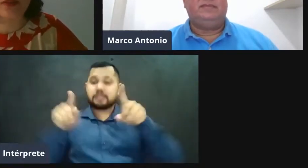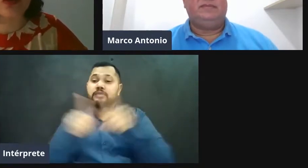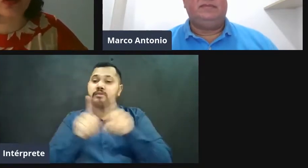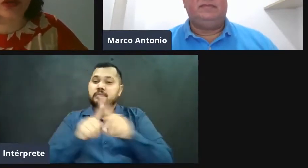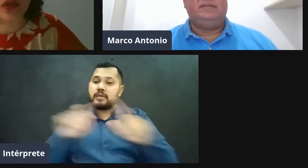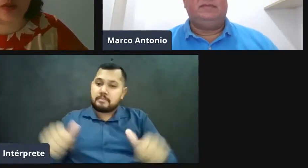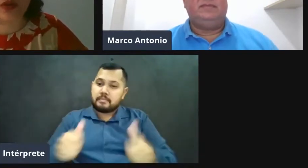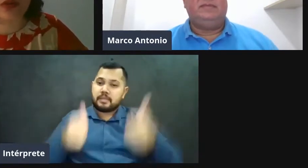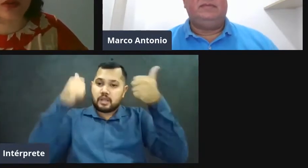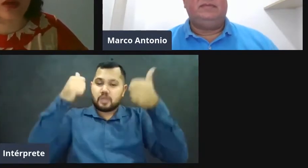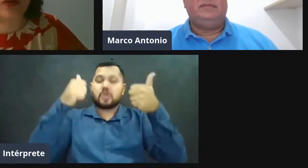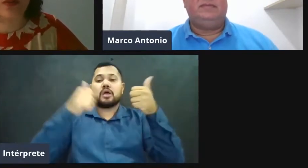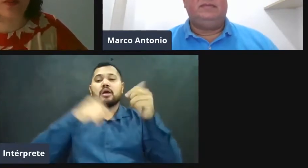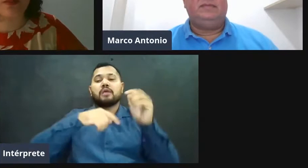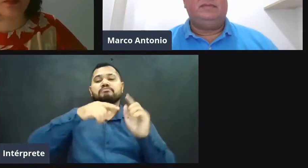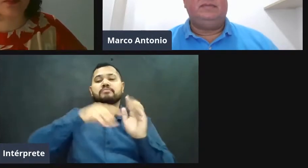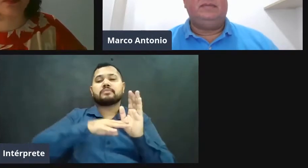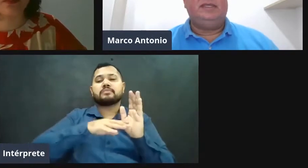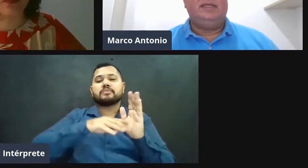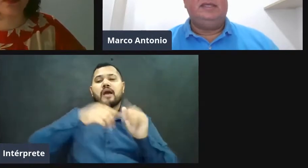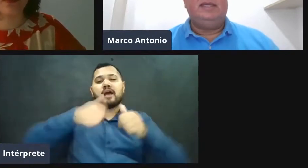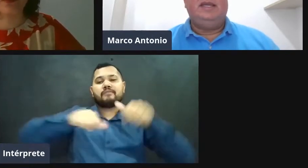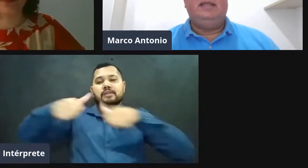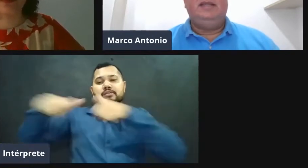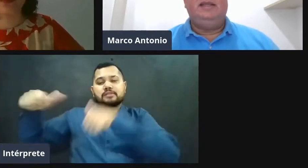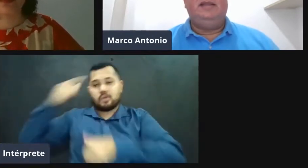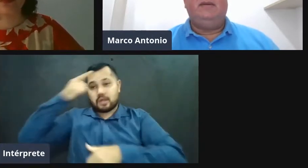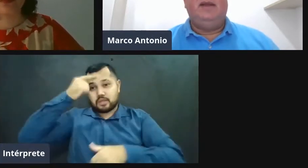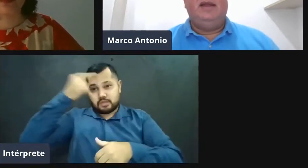da UFAM? O senhor tem 2 minutos e meio.